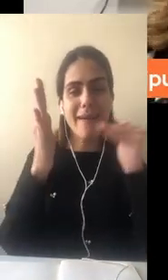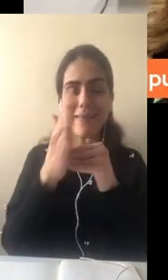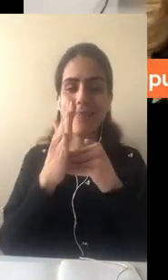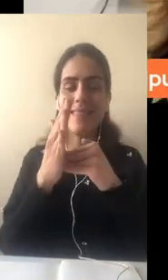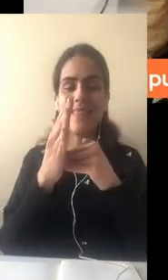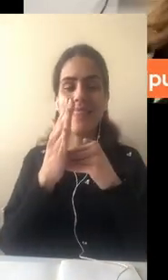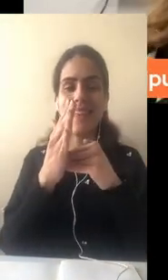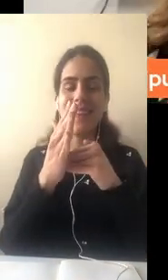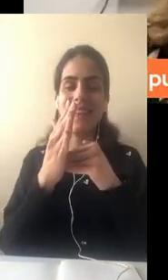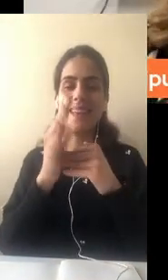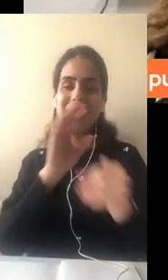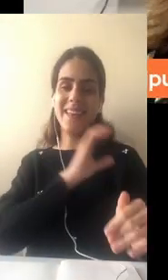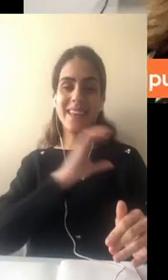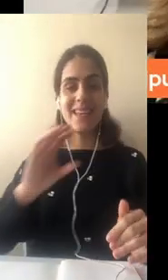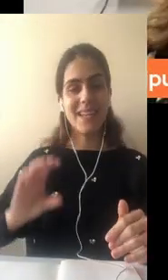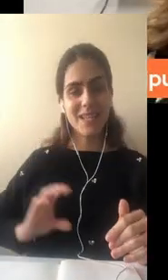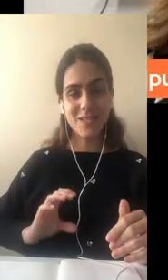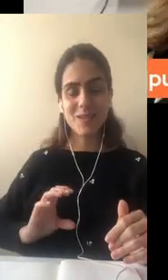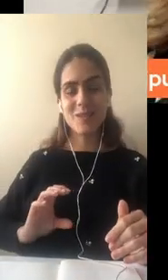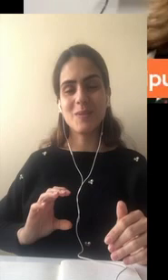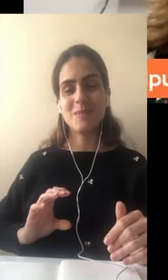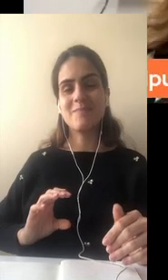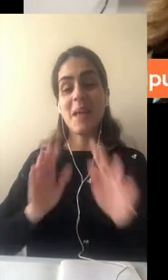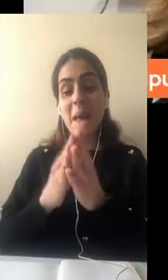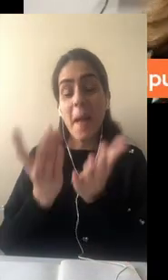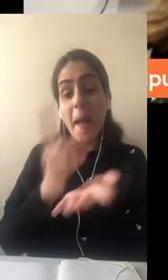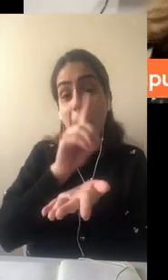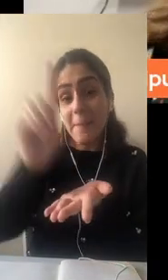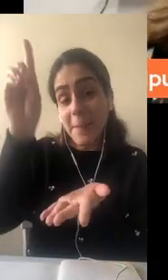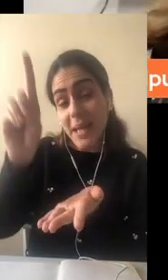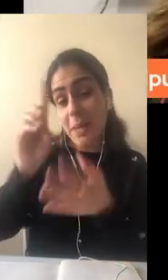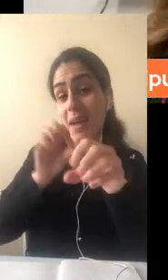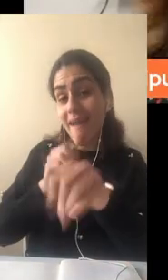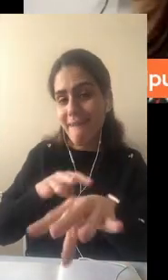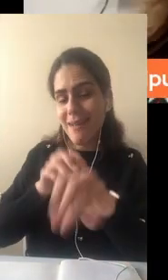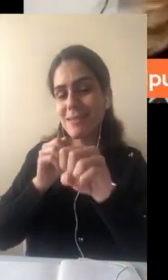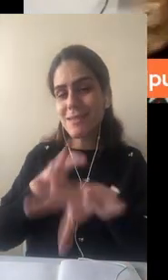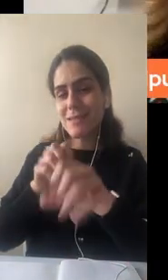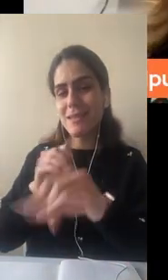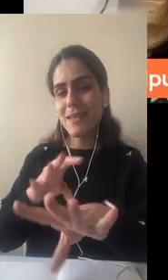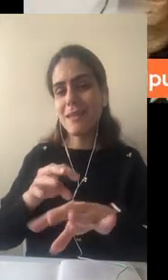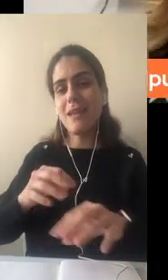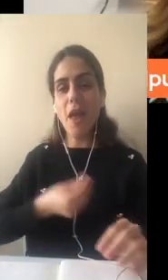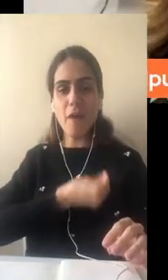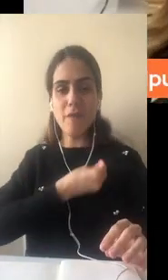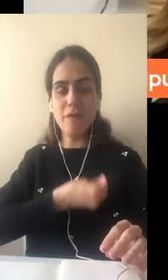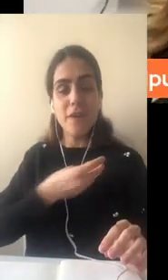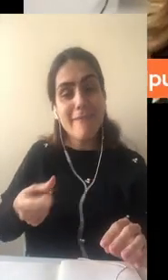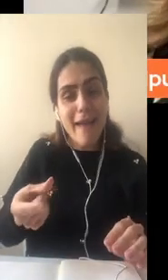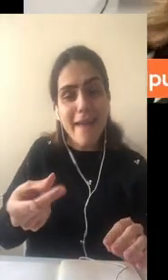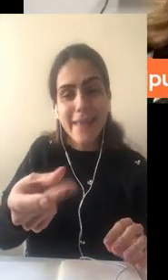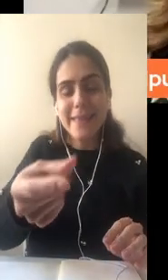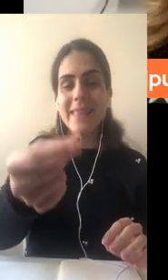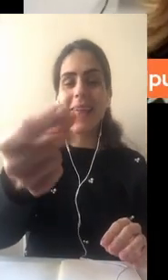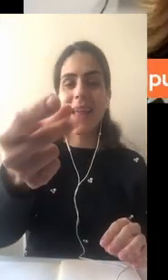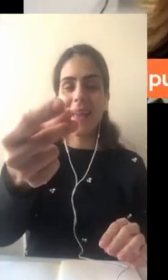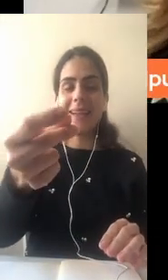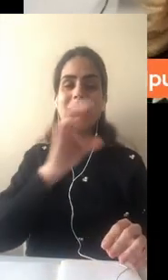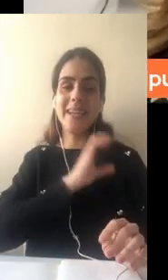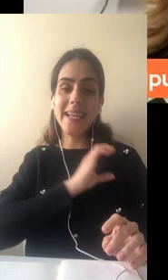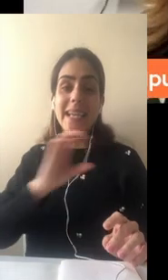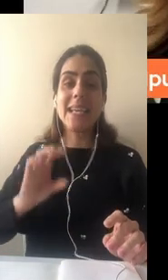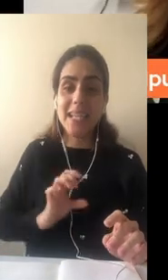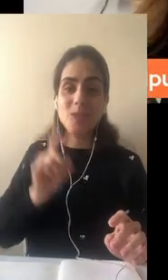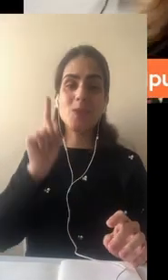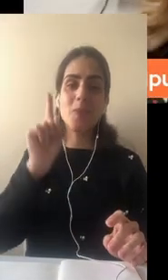a Cristo, né? Que ensina a palavra de Deus, que leva à vida, e a vida eterna, que é